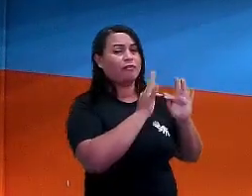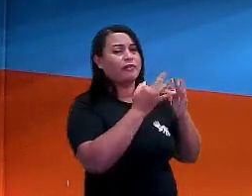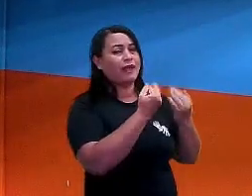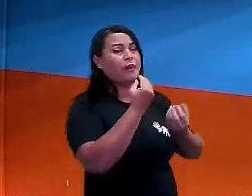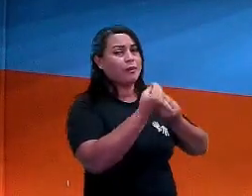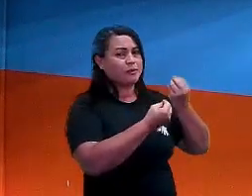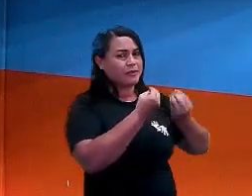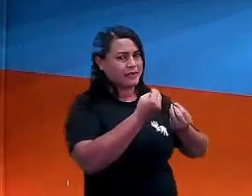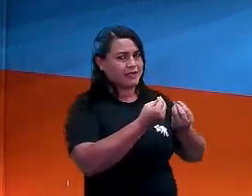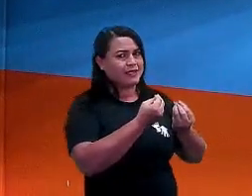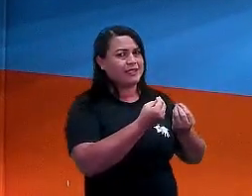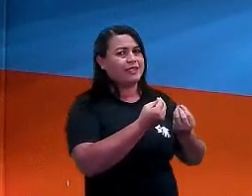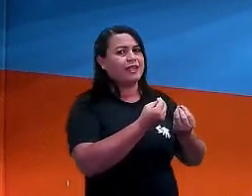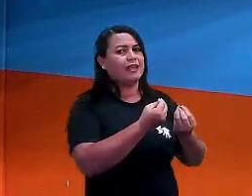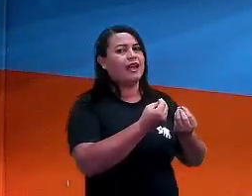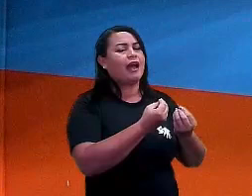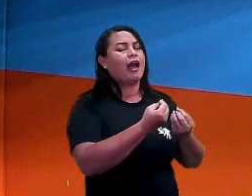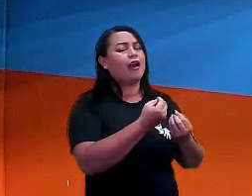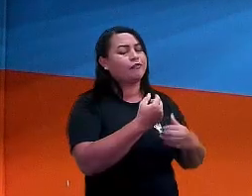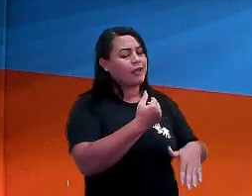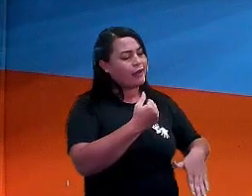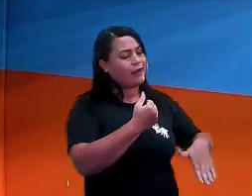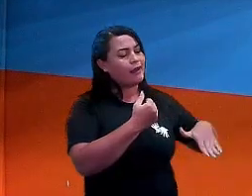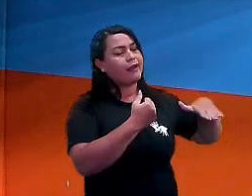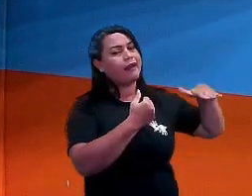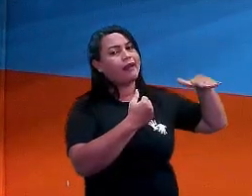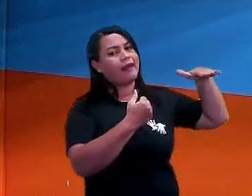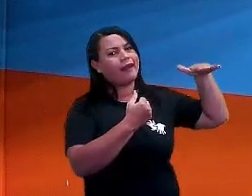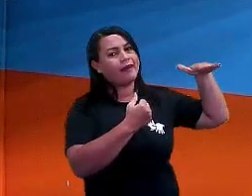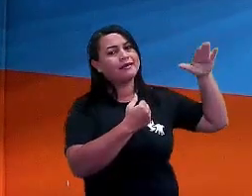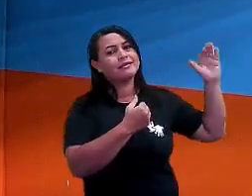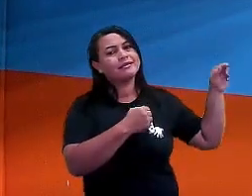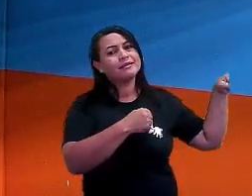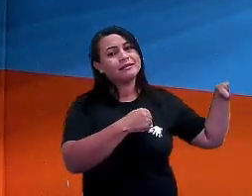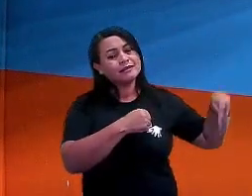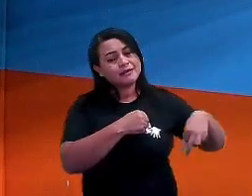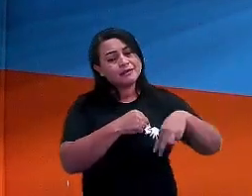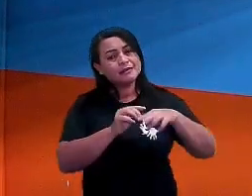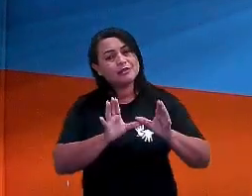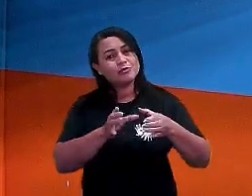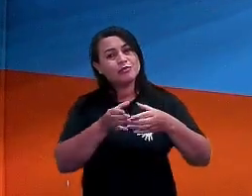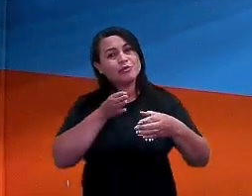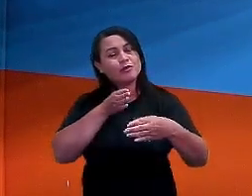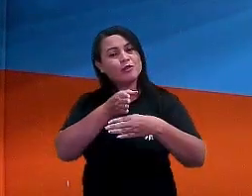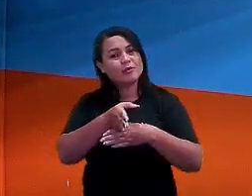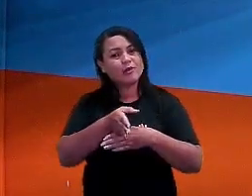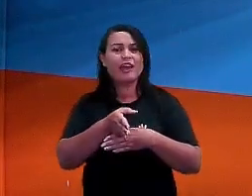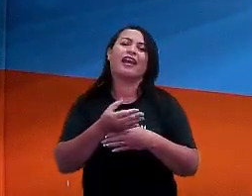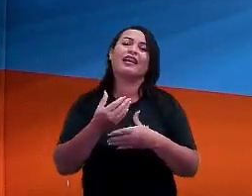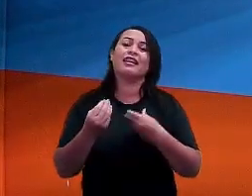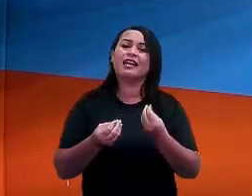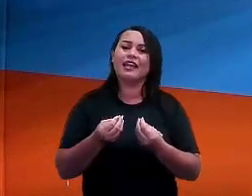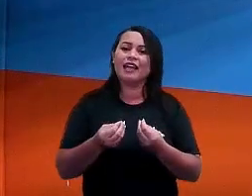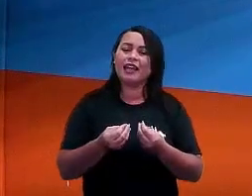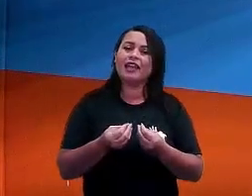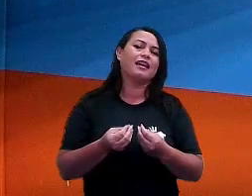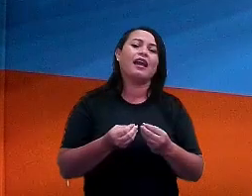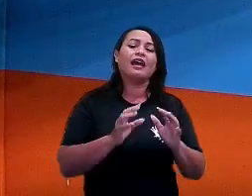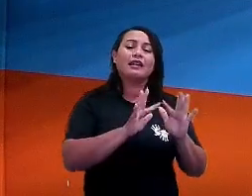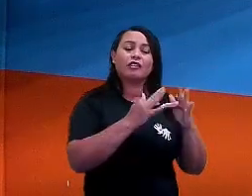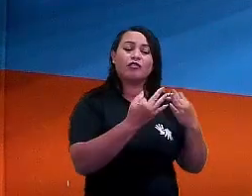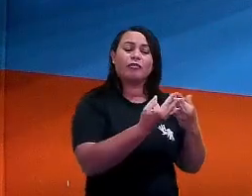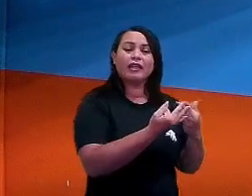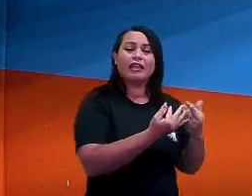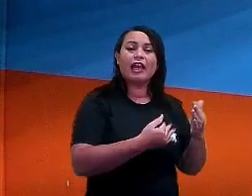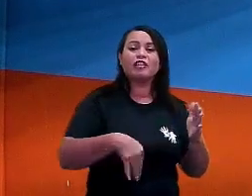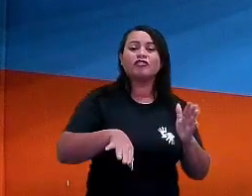seria? Daí você sai daquele quadradinho familiar. Vou trazer um exemplo mais perto nosso. Sai do quadrado familiar